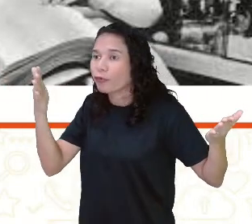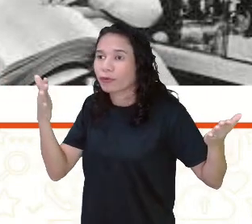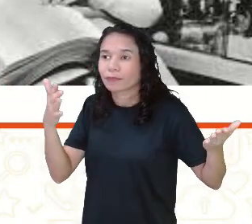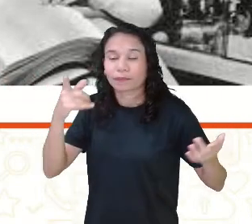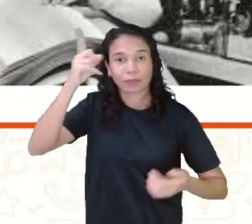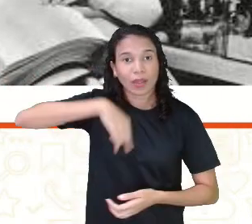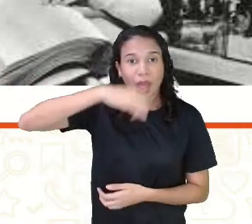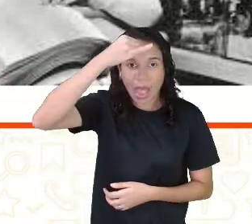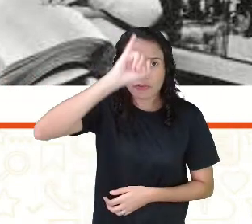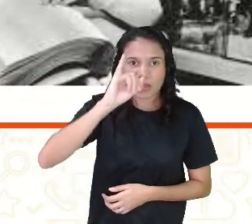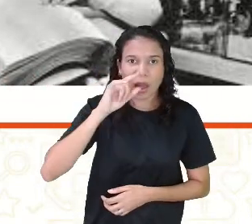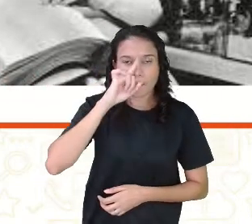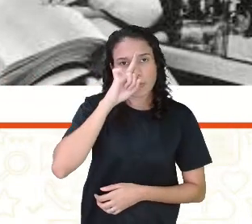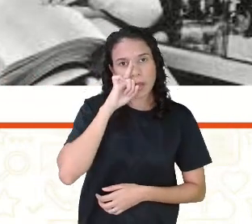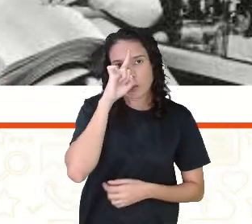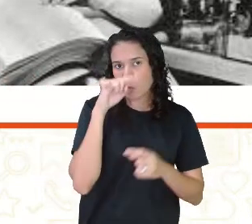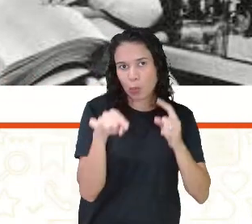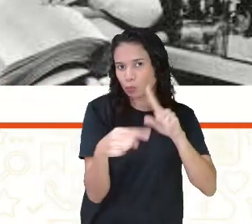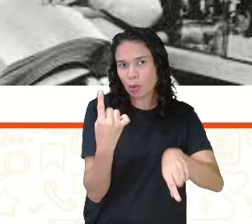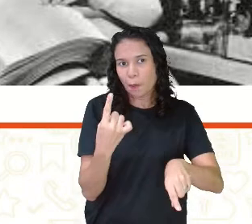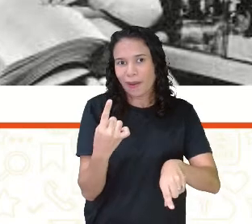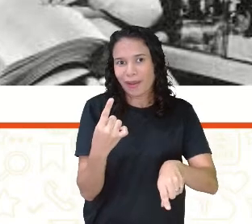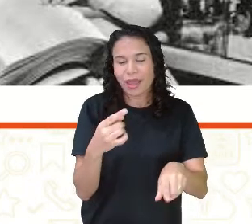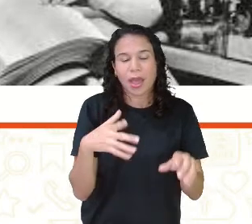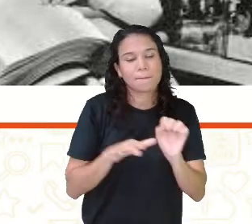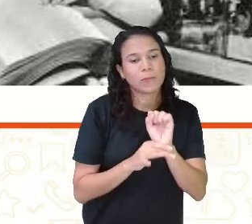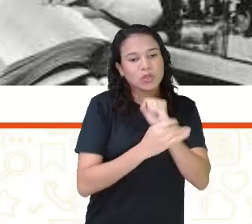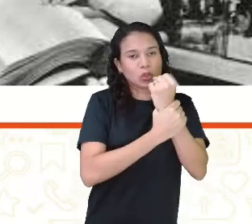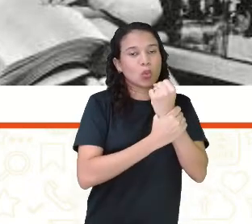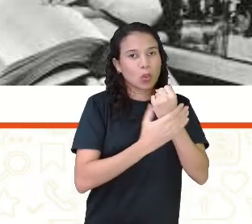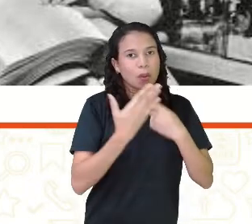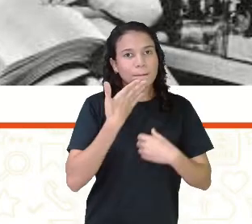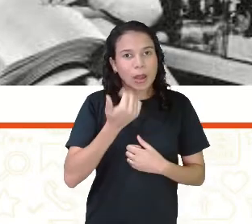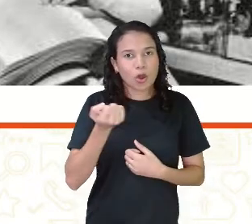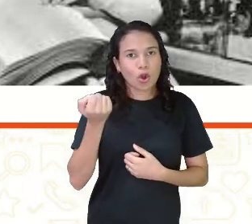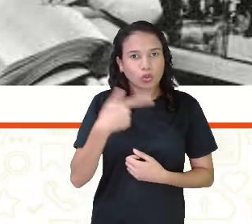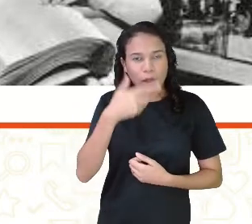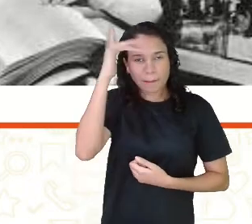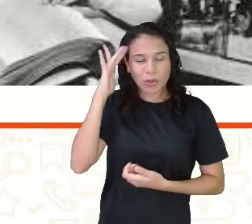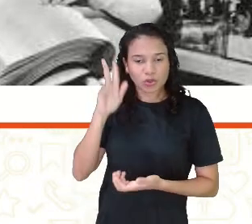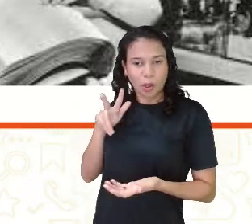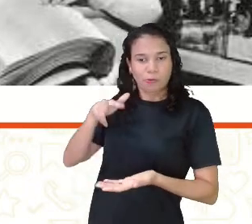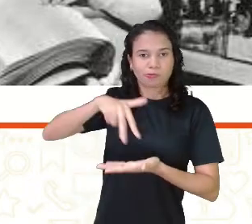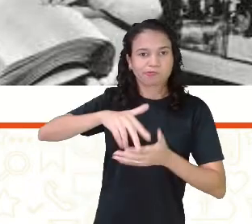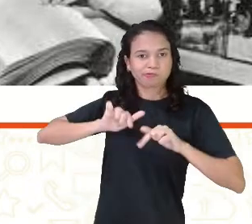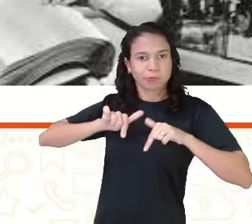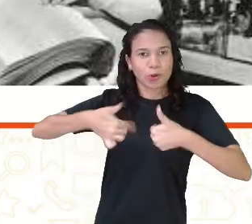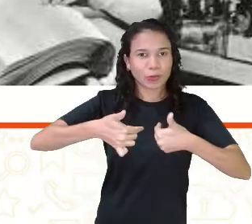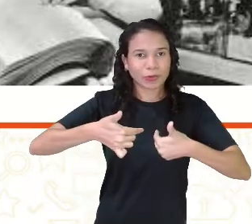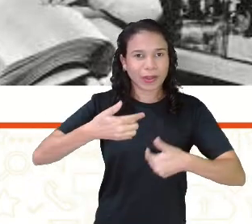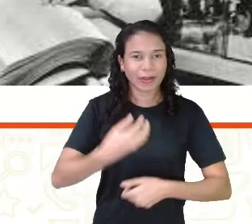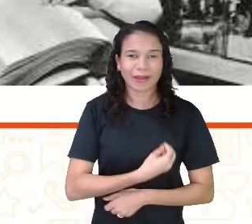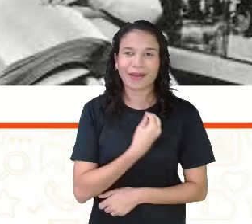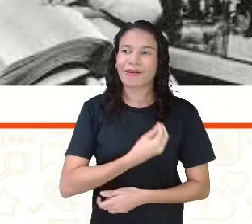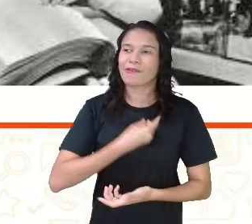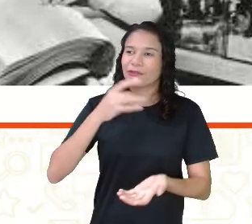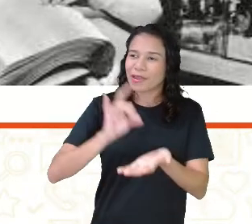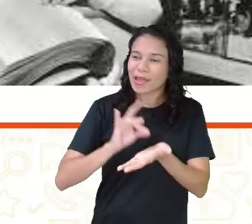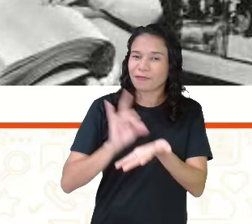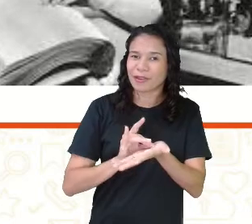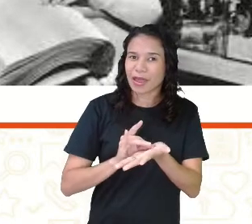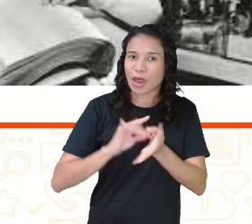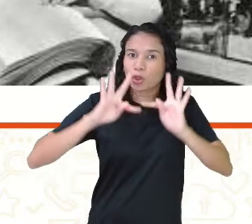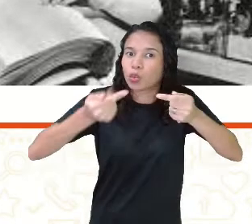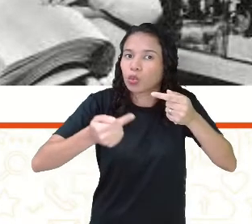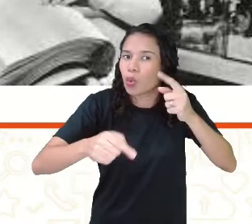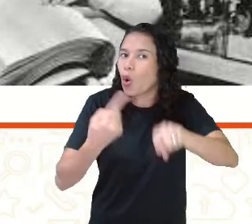Evitar o perigo não é, a longo prazo, tão seguro quanto se expor ao perigo. A vida é uma aventura ousada ou então